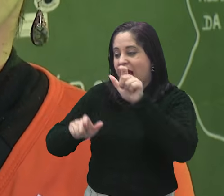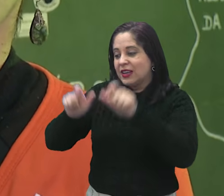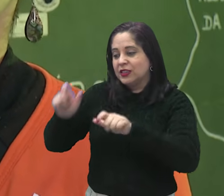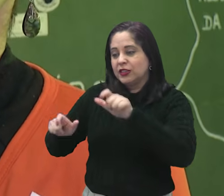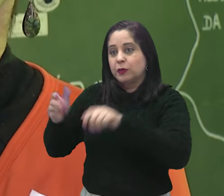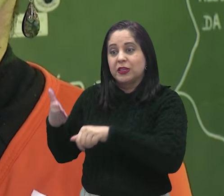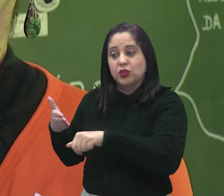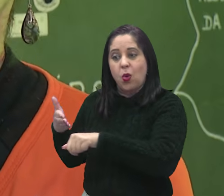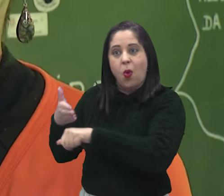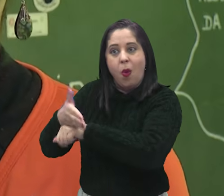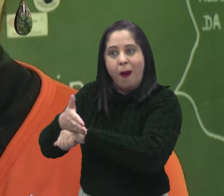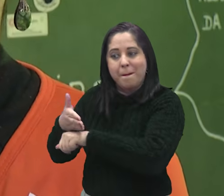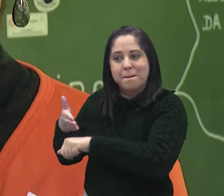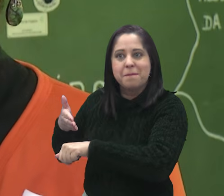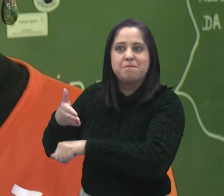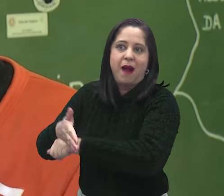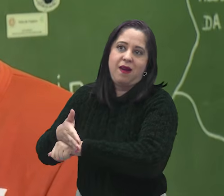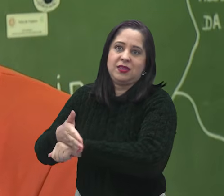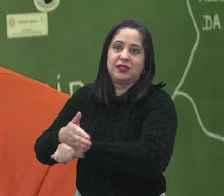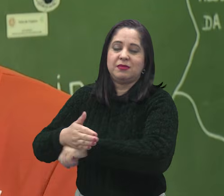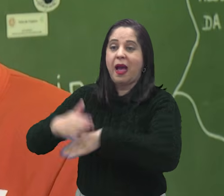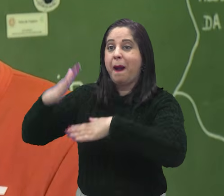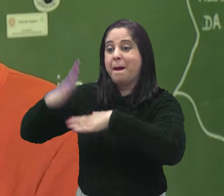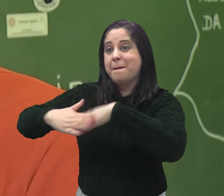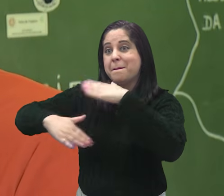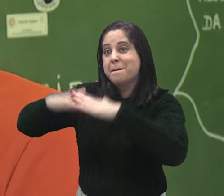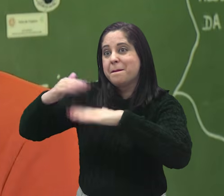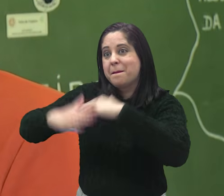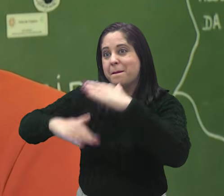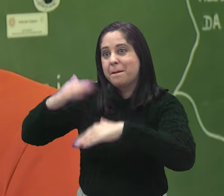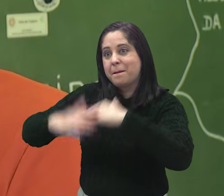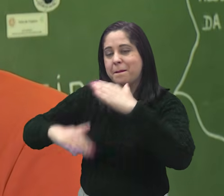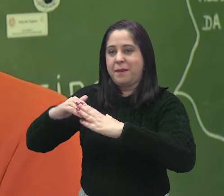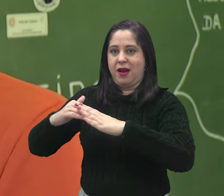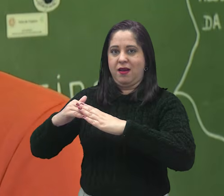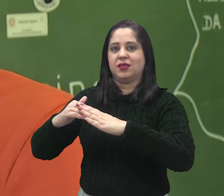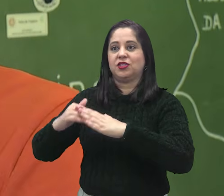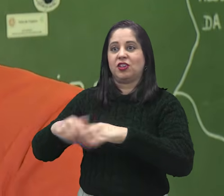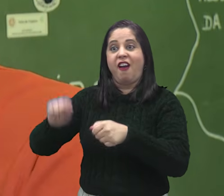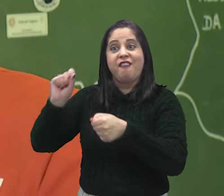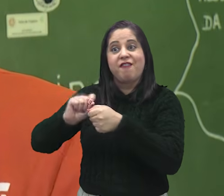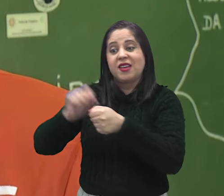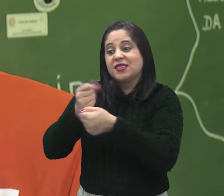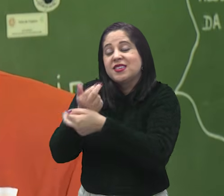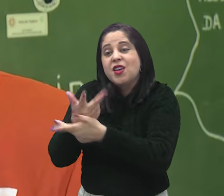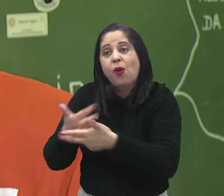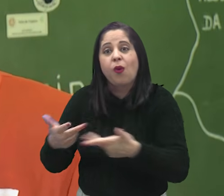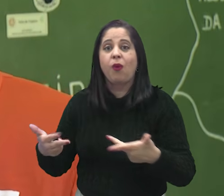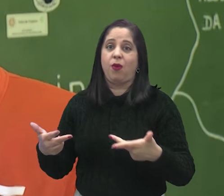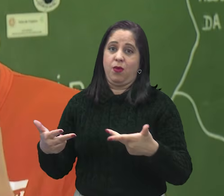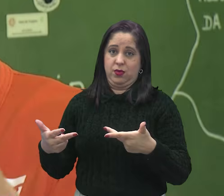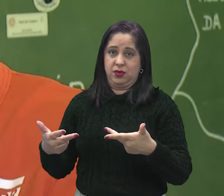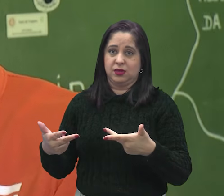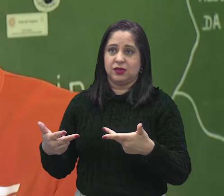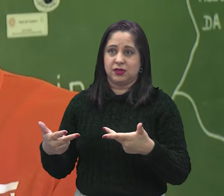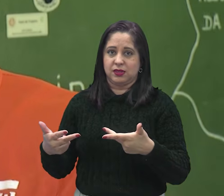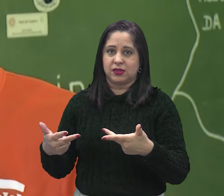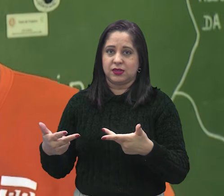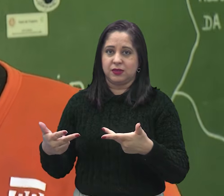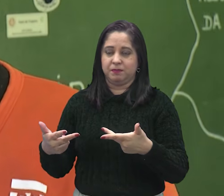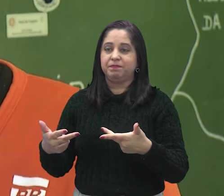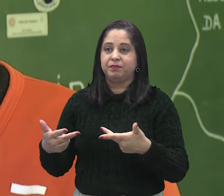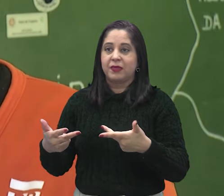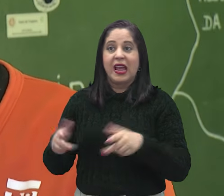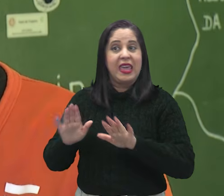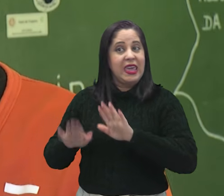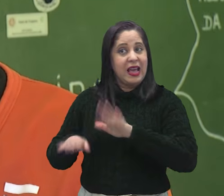as pessoas da comunidade que participam e que muitas vezes, inclusive, recebem esses alunos para contar,